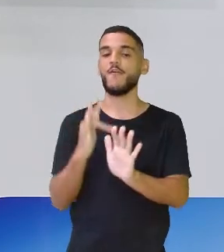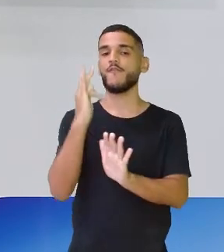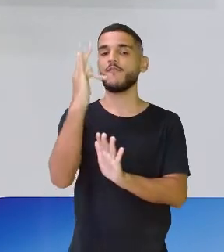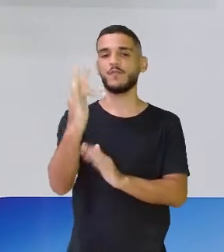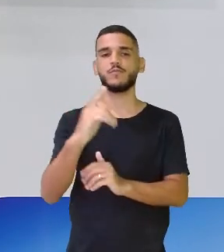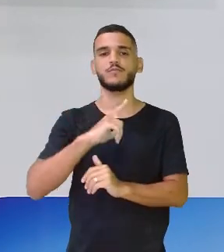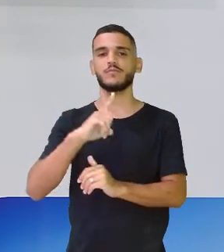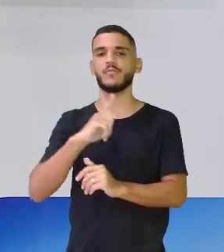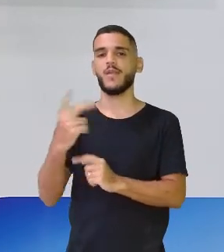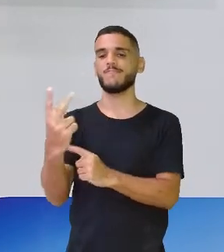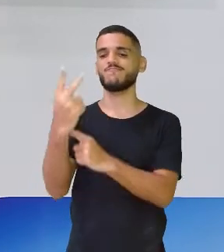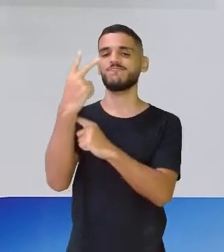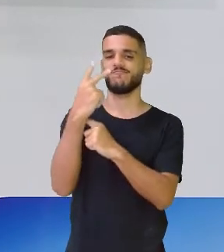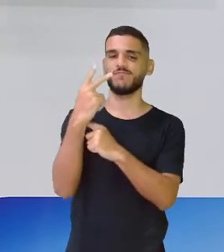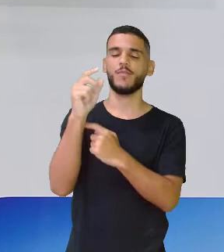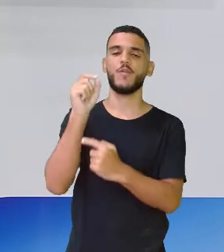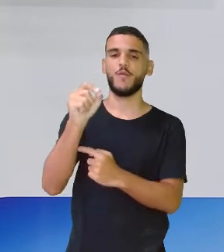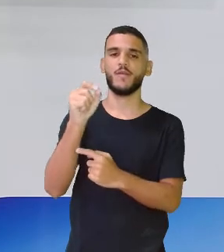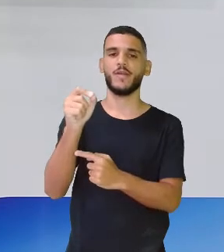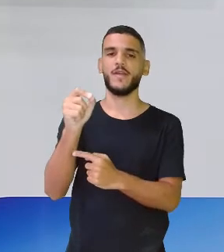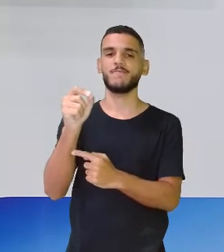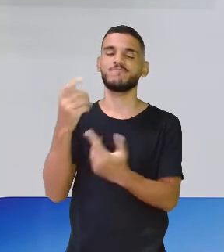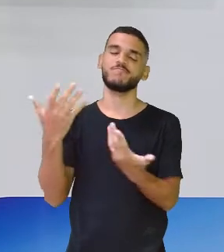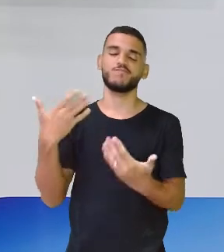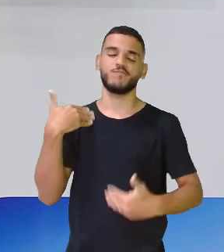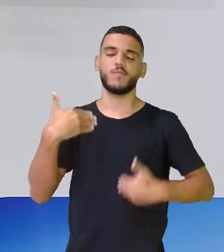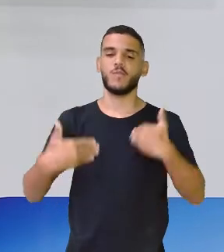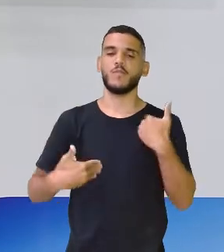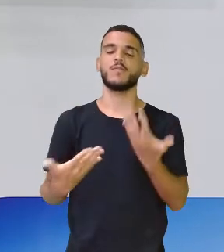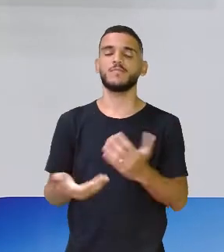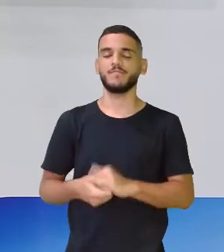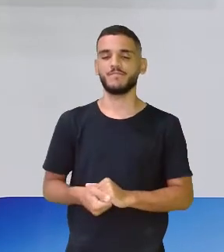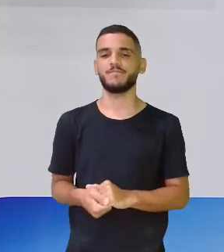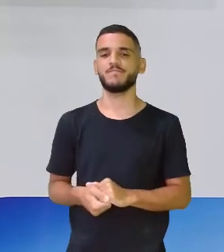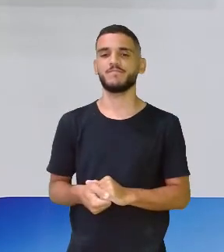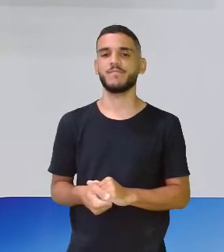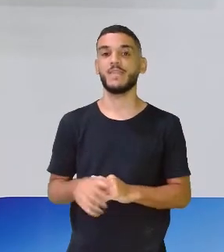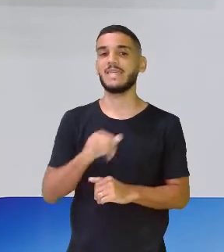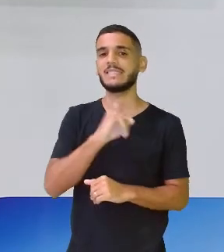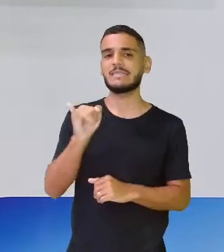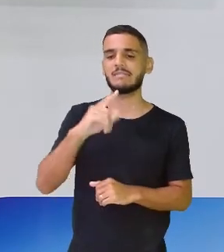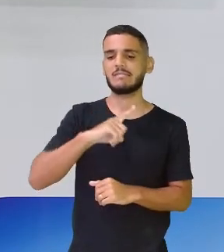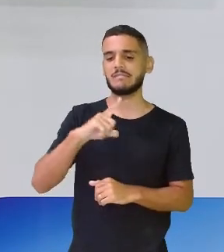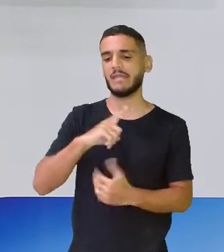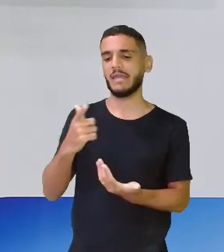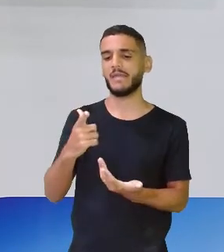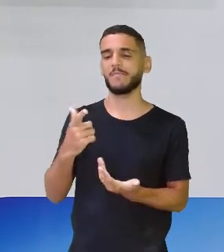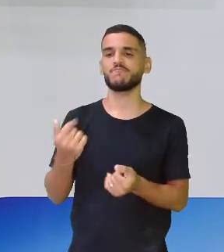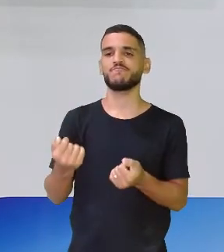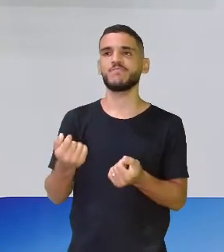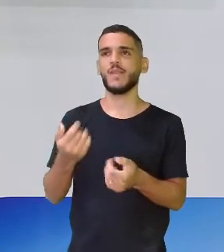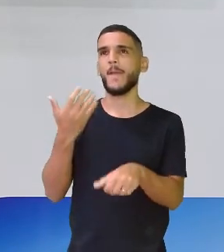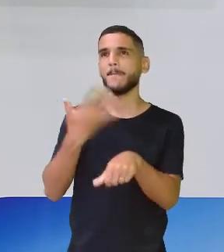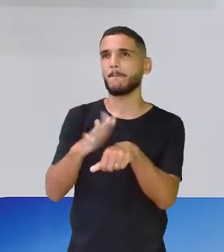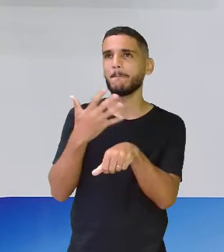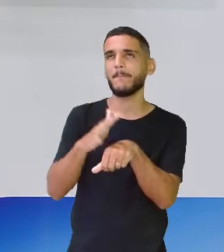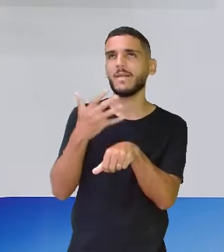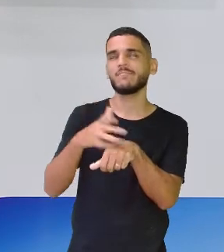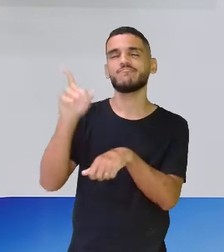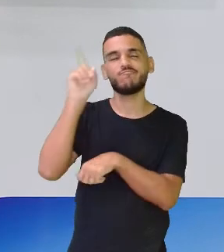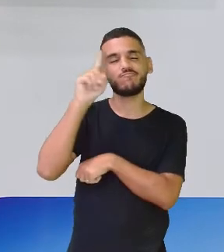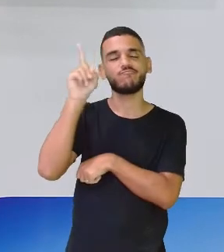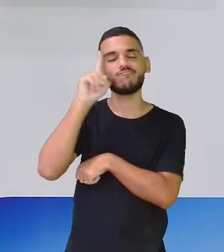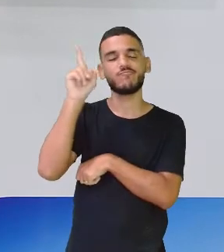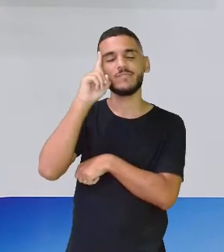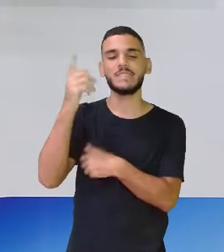fonte de conforto que é um agasalho. A mesma coisa com o nosso corpo. Se a gente tem pequenos hábitos do nosso dia a dia, e